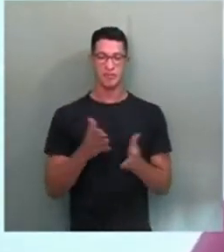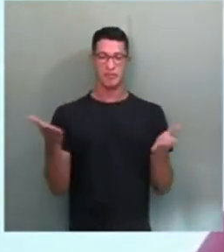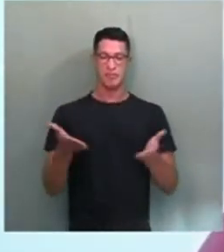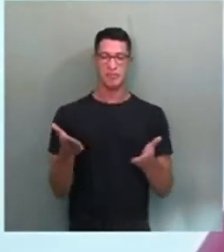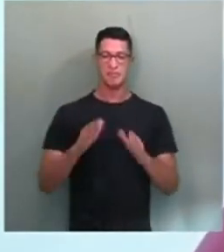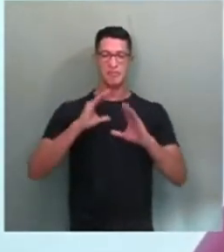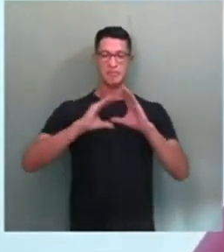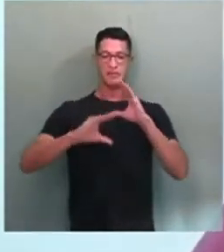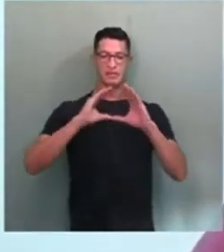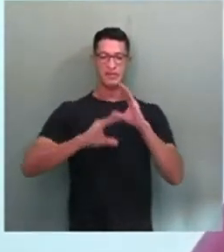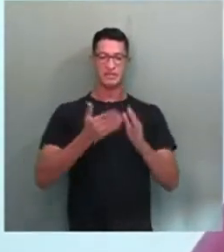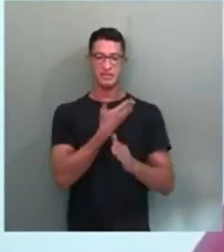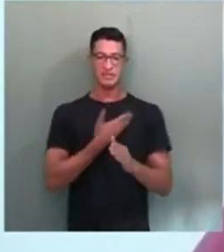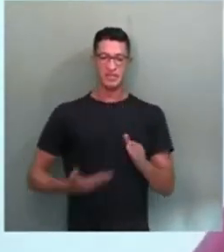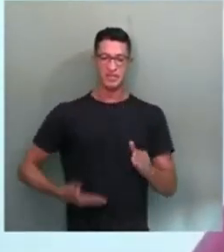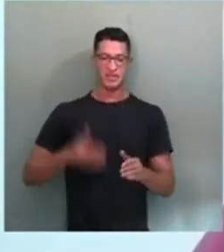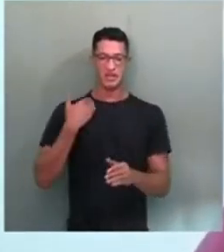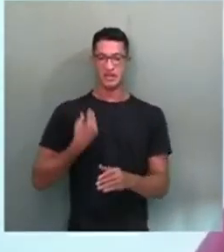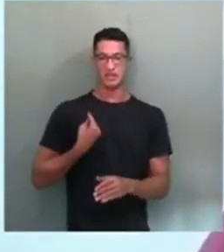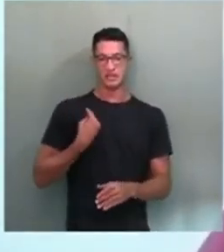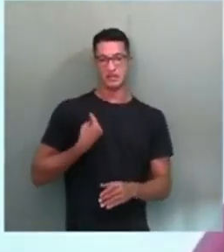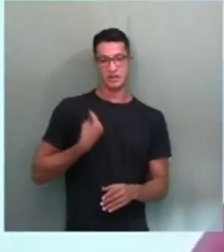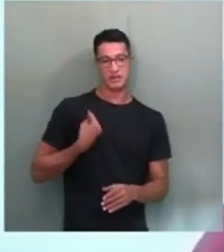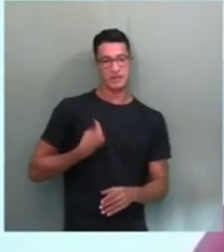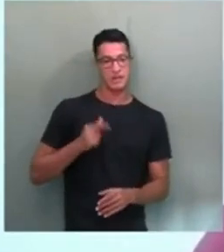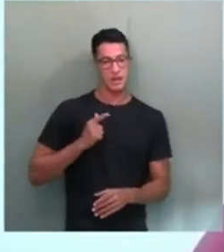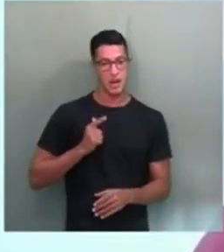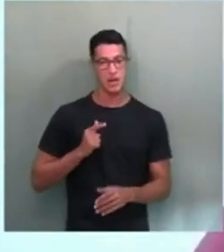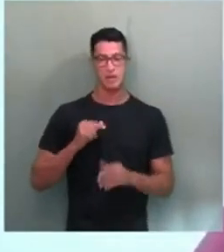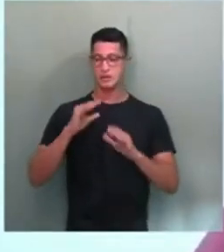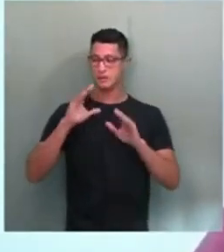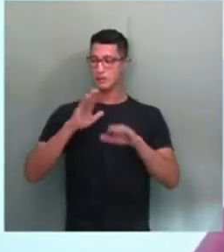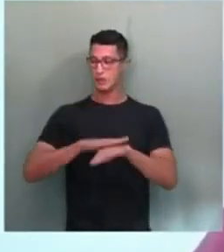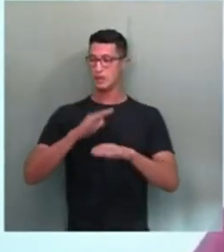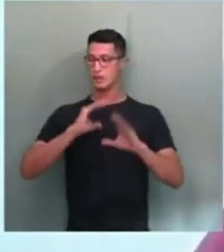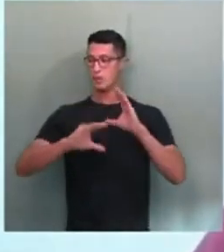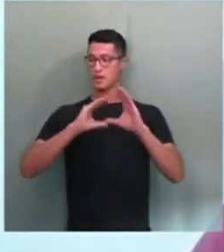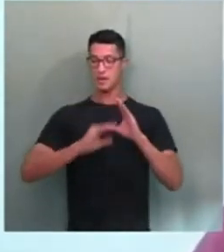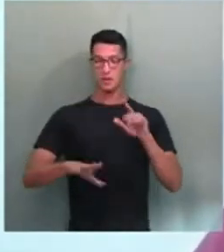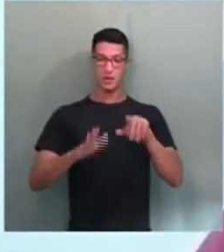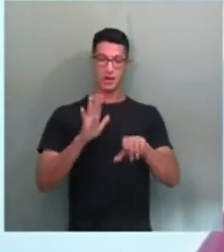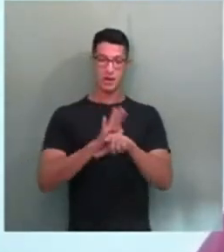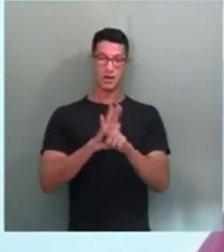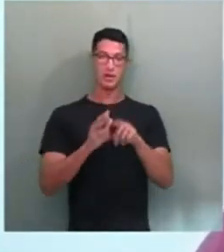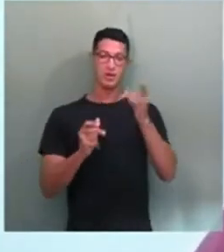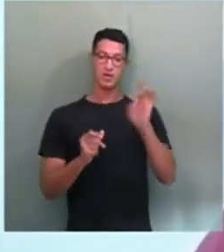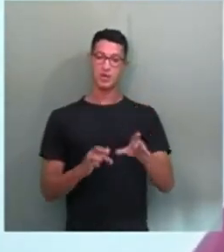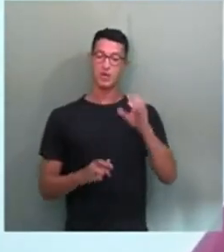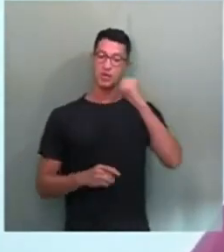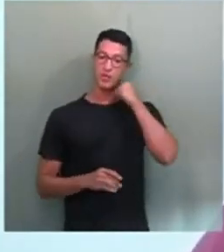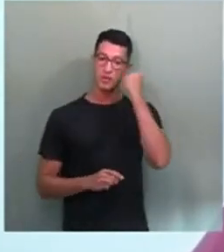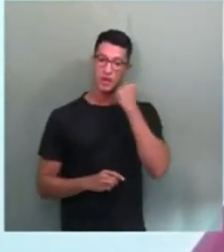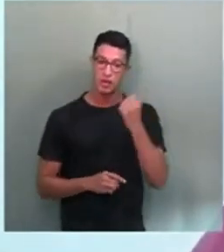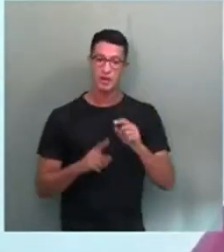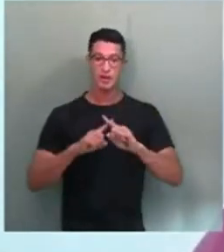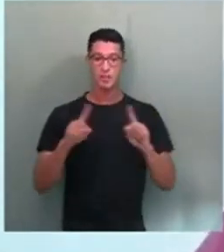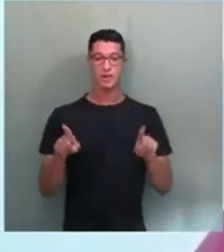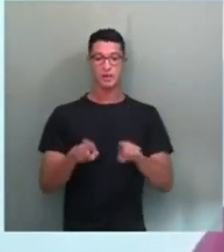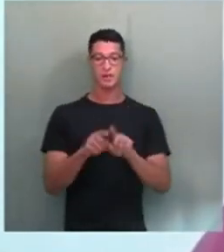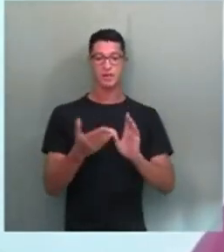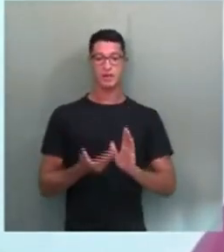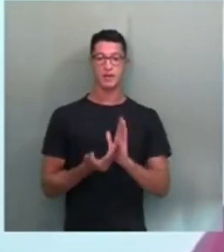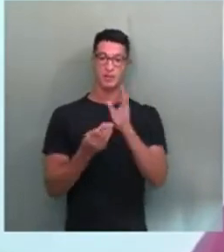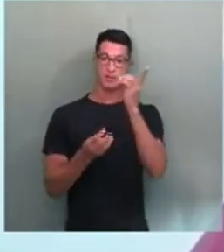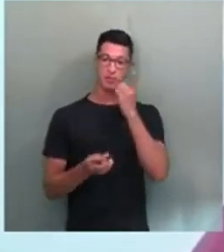a comunicação pública não vive mais sem os instrumentos de comunicação legislativa, não só no Senado Federal, na Câmara